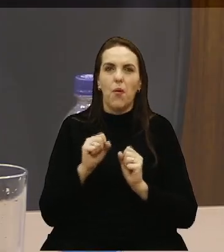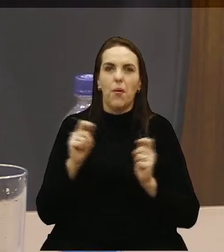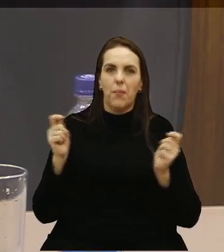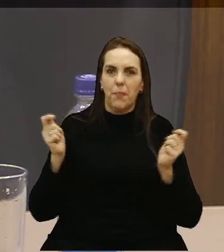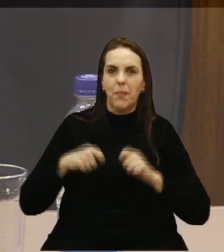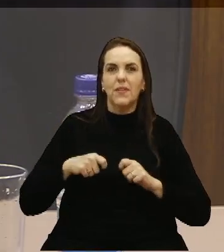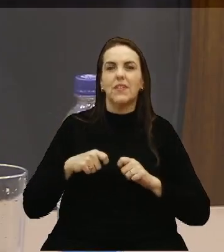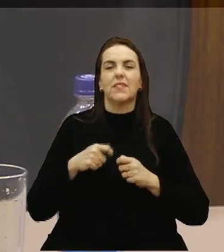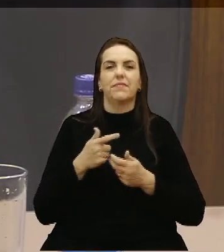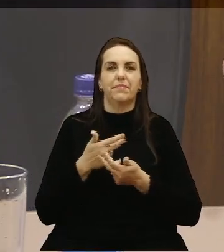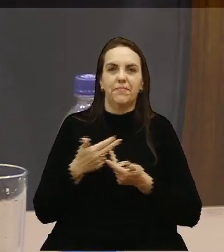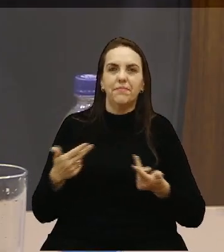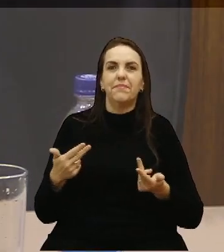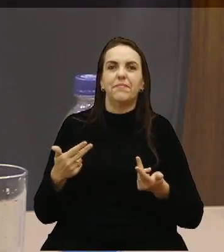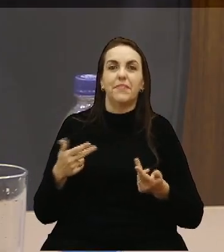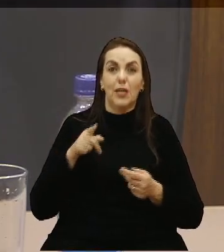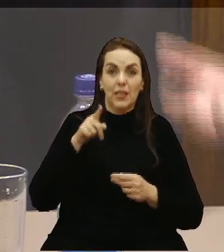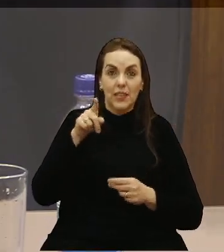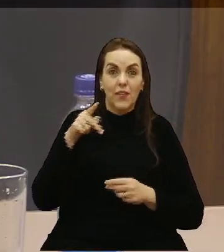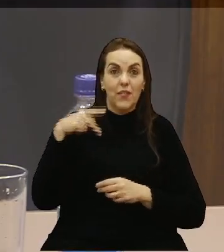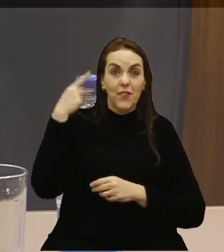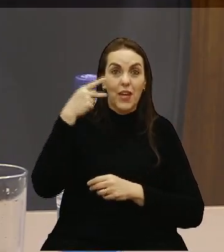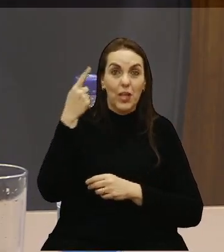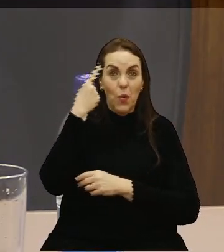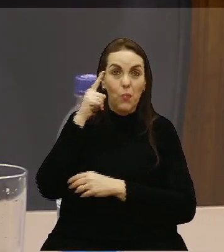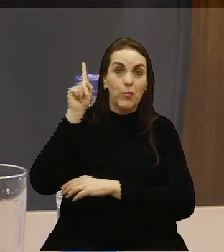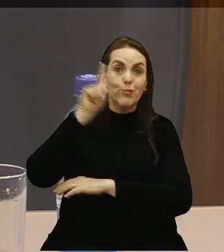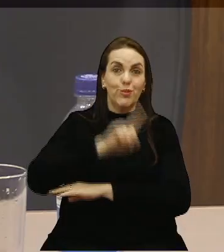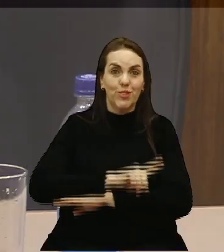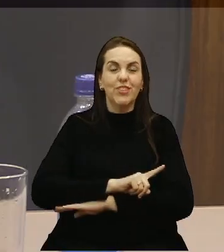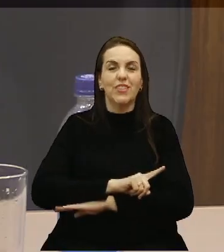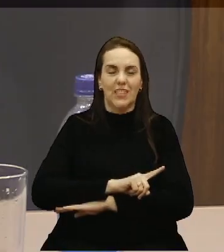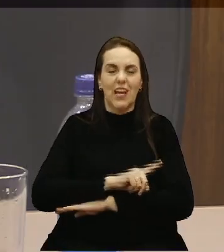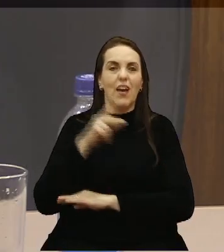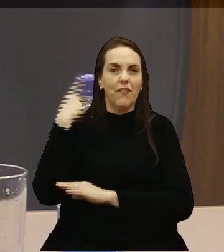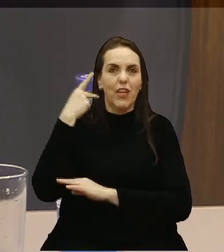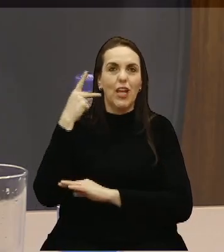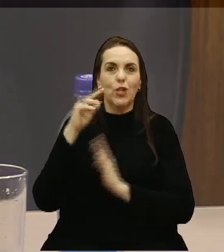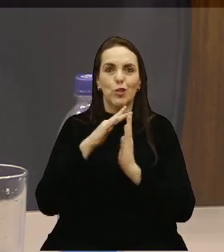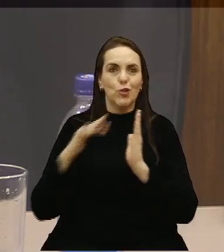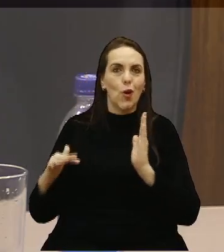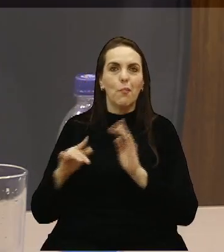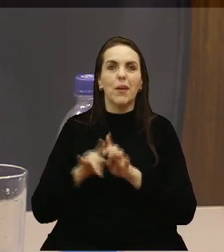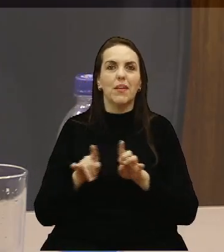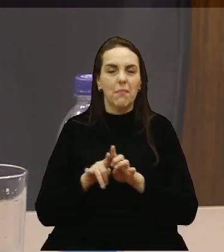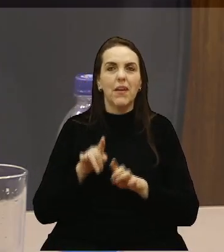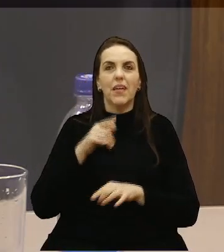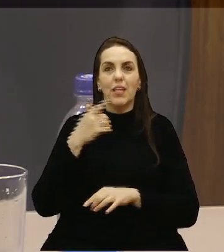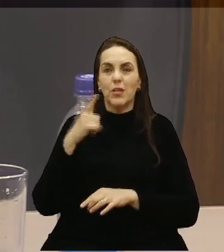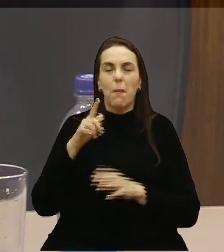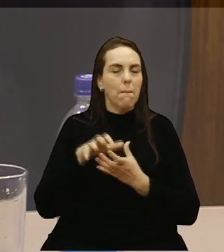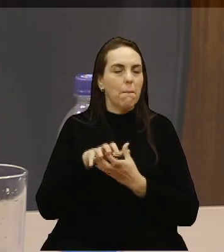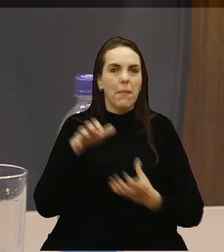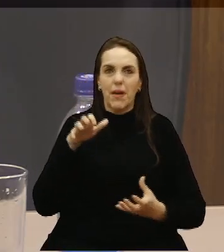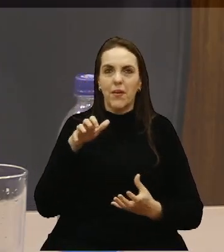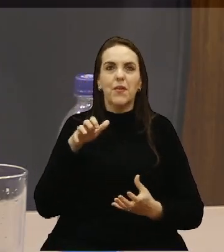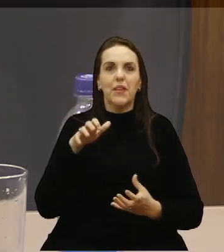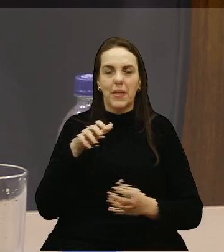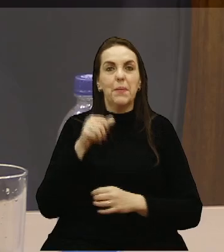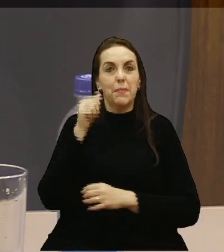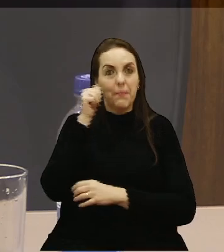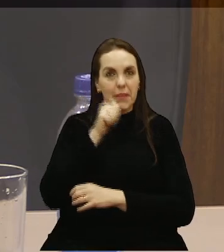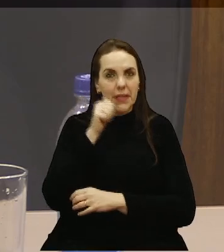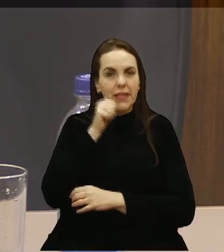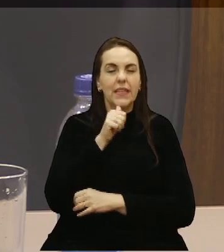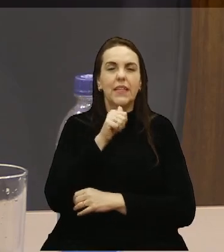capacidades. E o vereador por um dia, no caso o vereador Sombra, também traz na sua maioria, meninas,